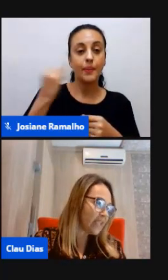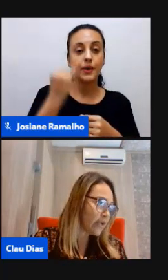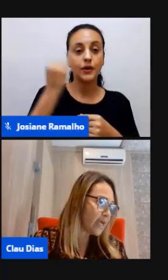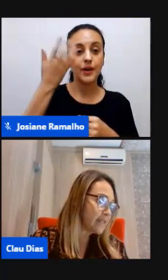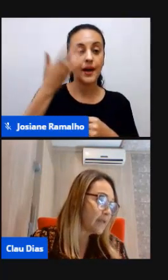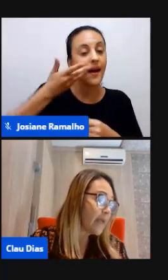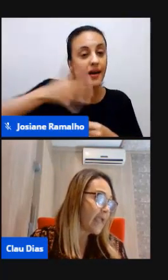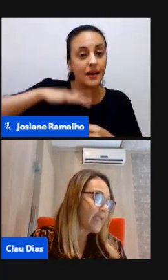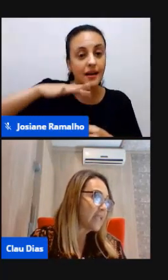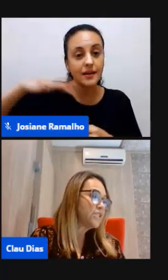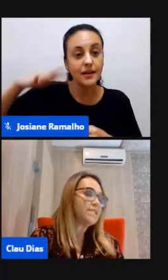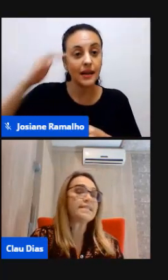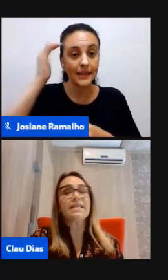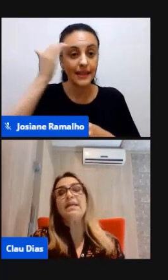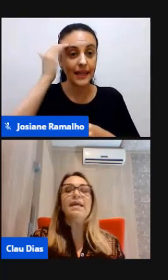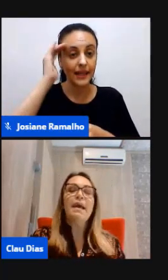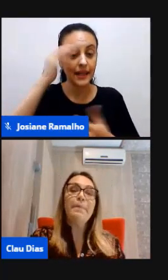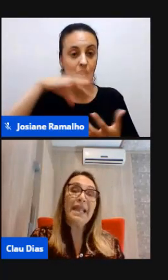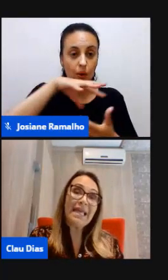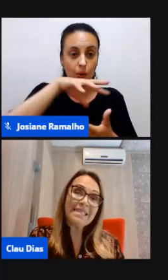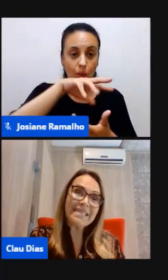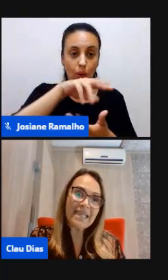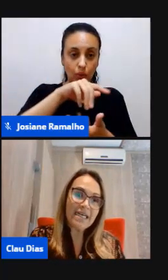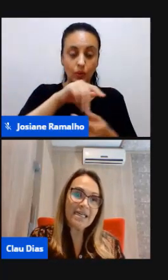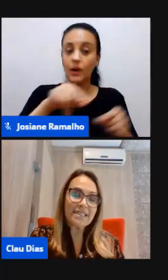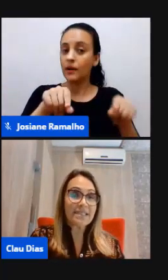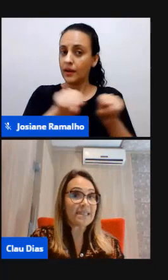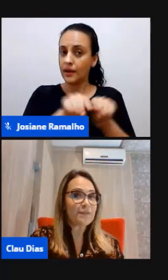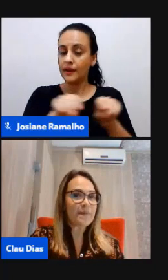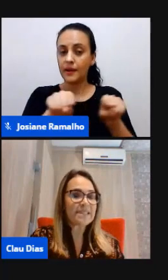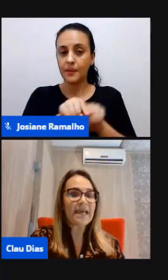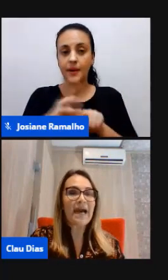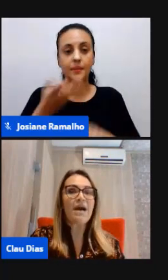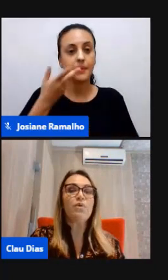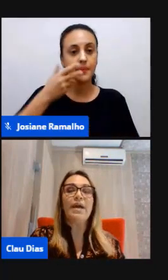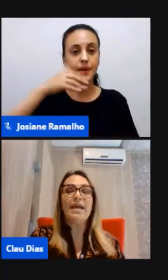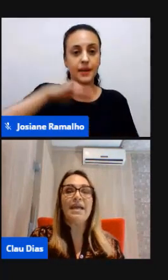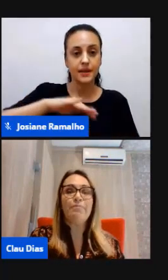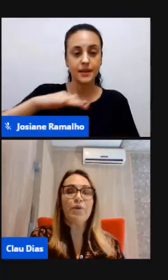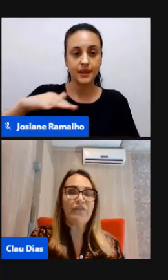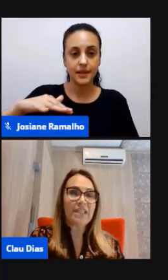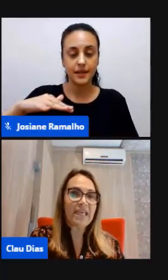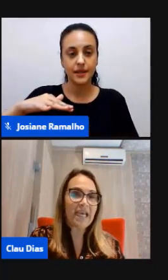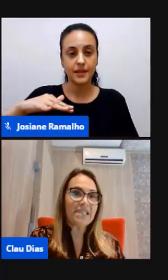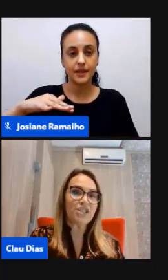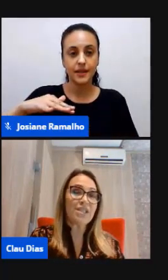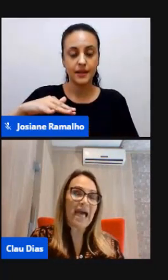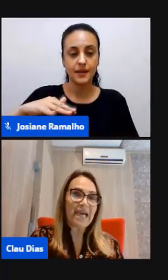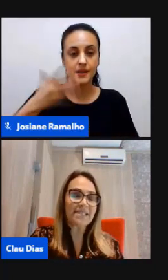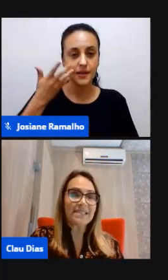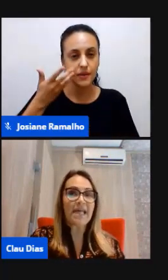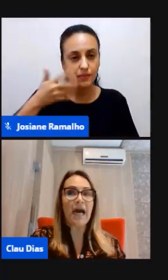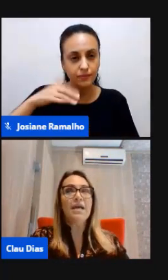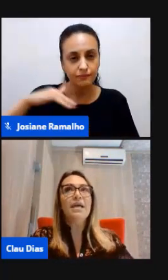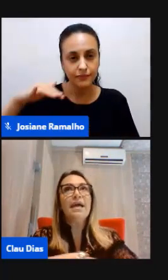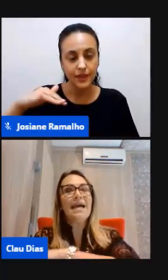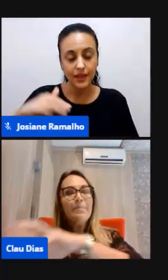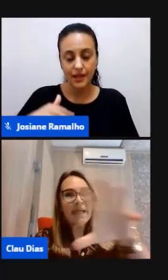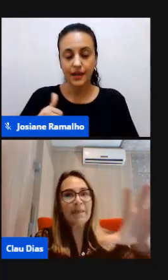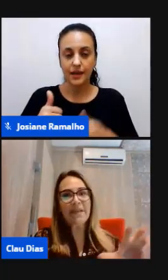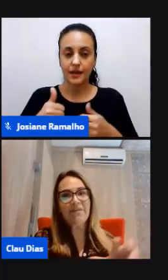professor Michael Young também, ele diz que para aquelas crianças, em especial provenientes de lares